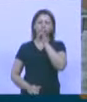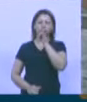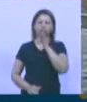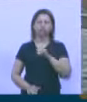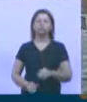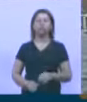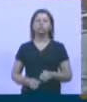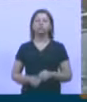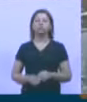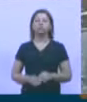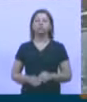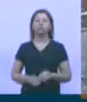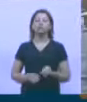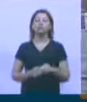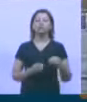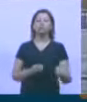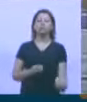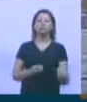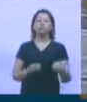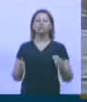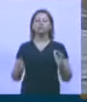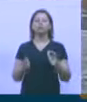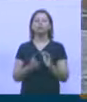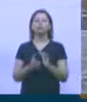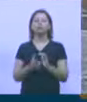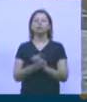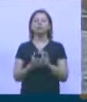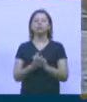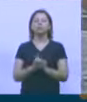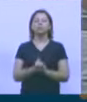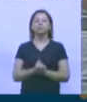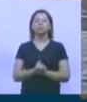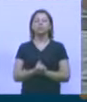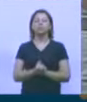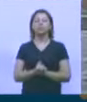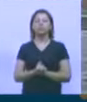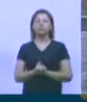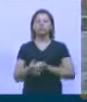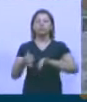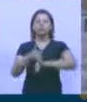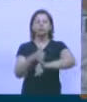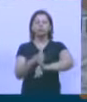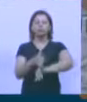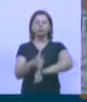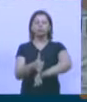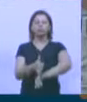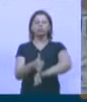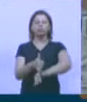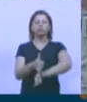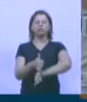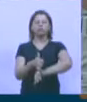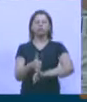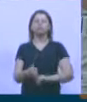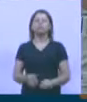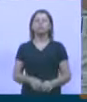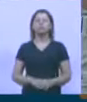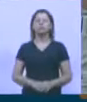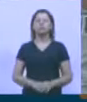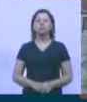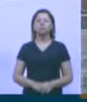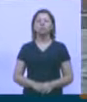marriage. Uma pessoa que foi concebida fora do casamento, em adultério. That can affect his life right